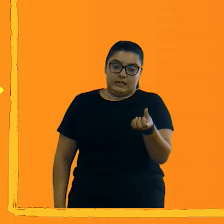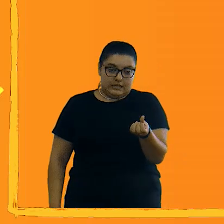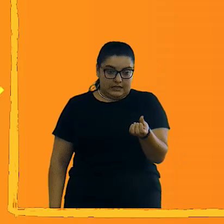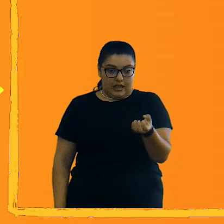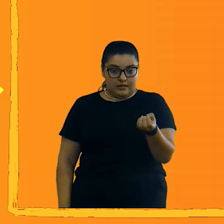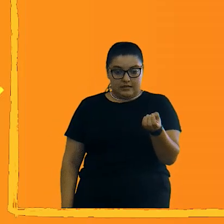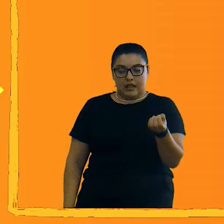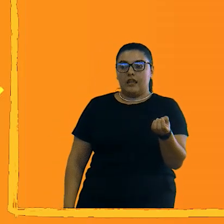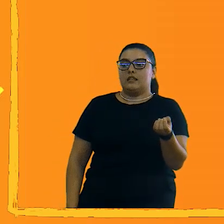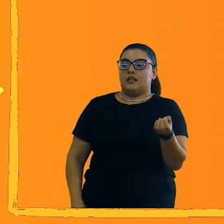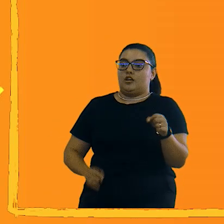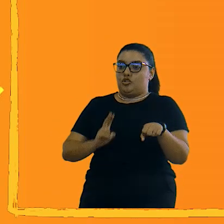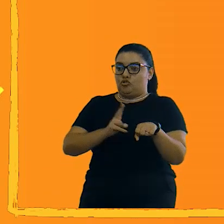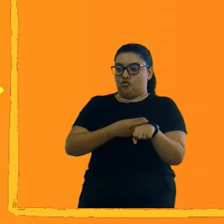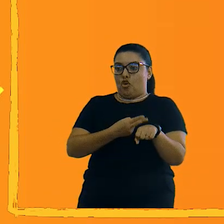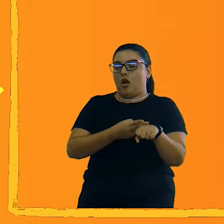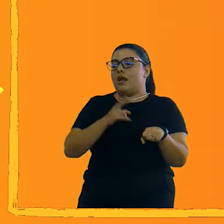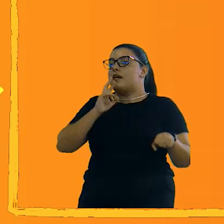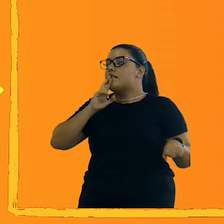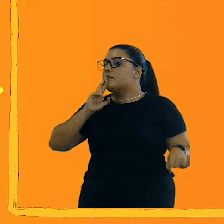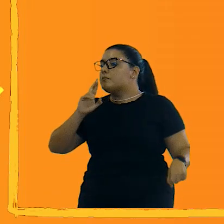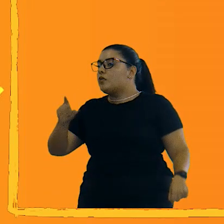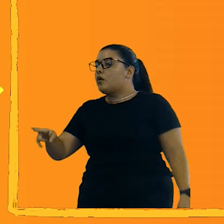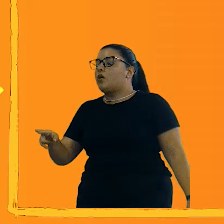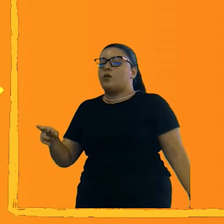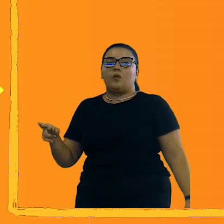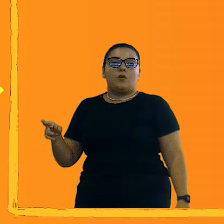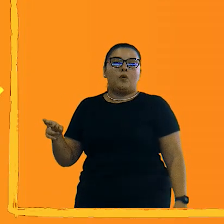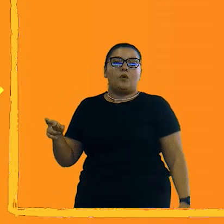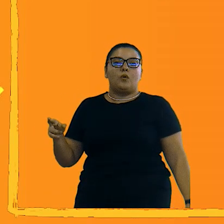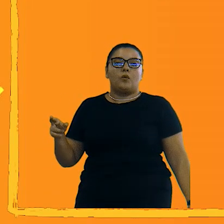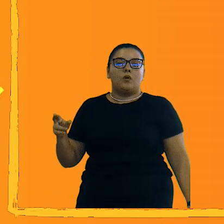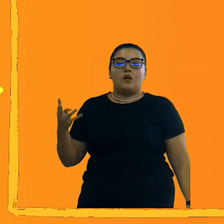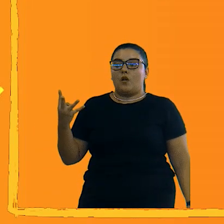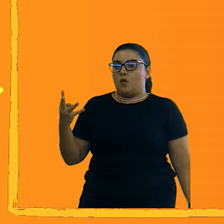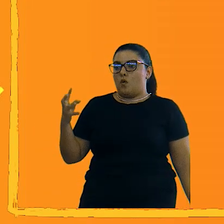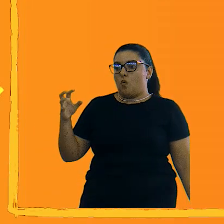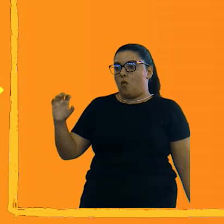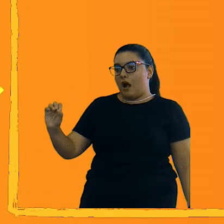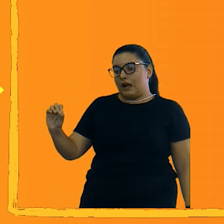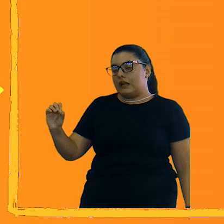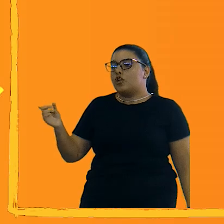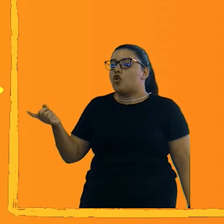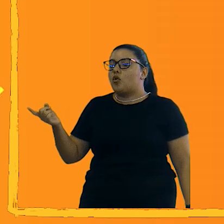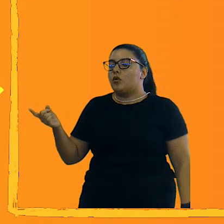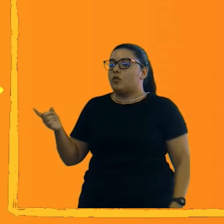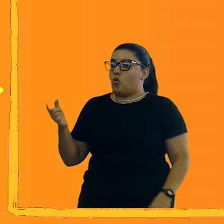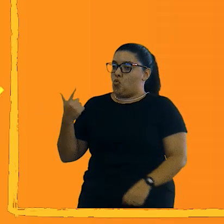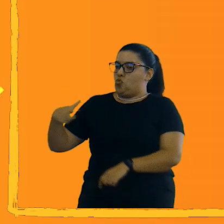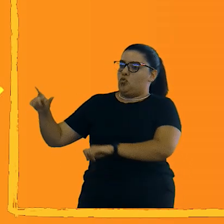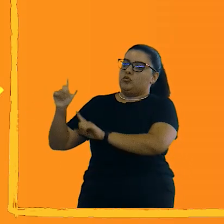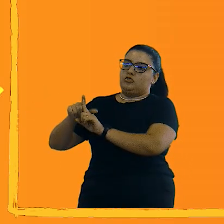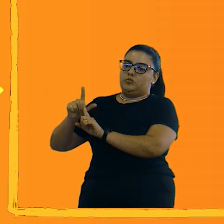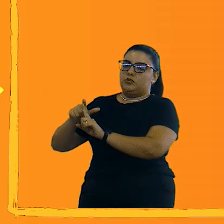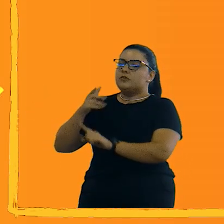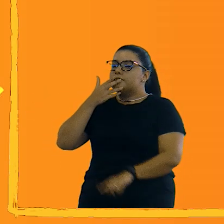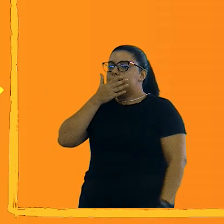brigadeiros eu vou ter então o qu pessoal vai 40 olho de